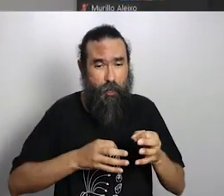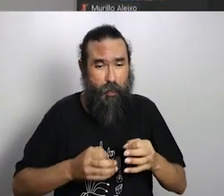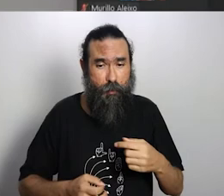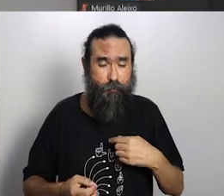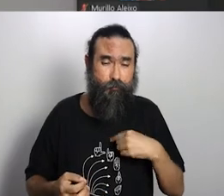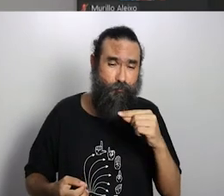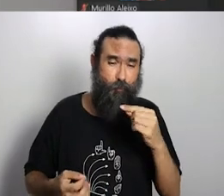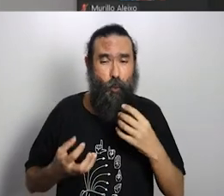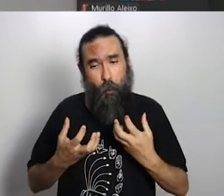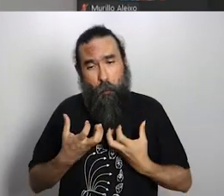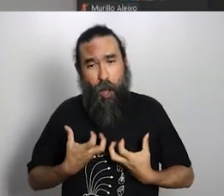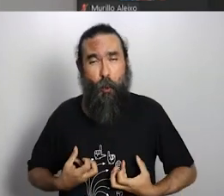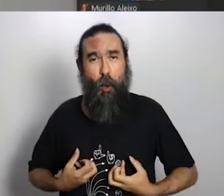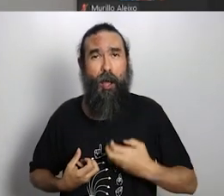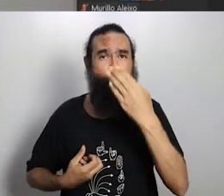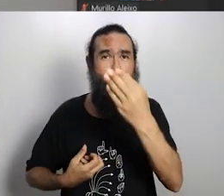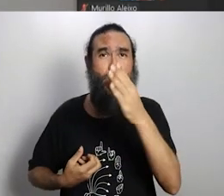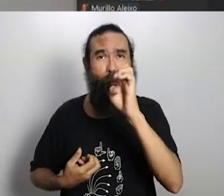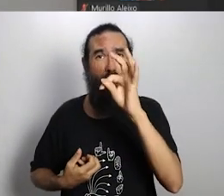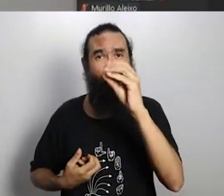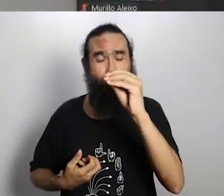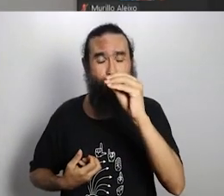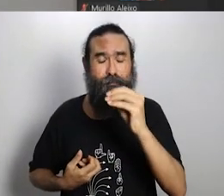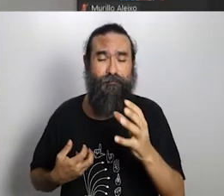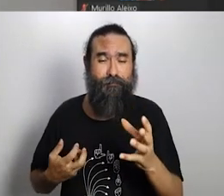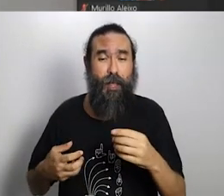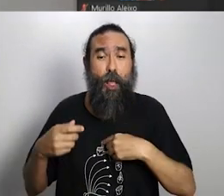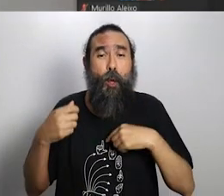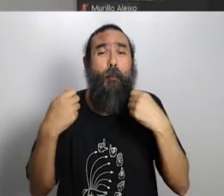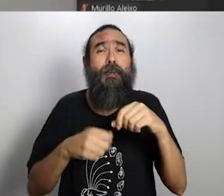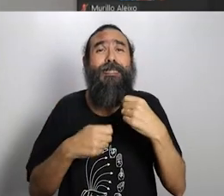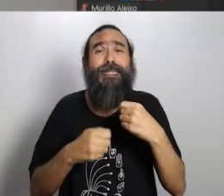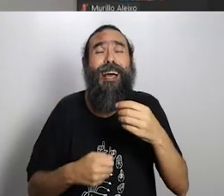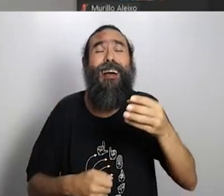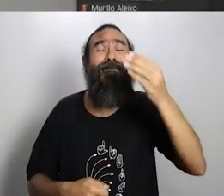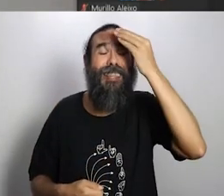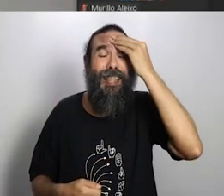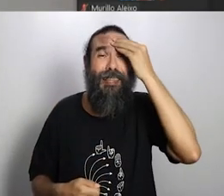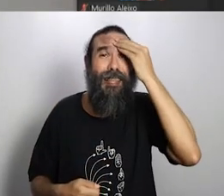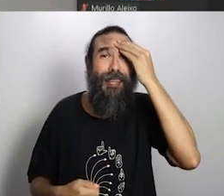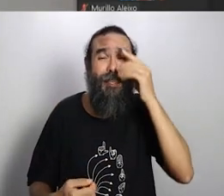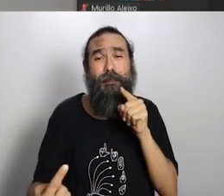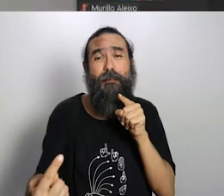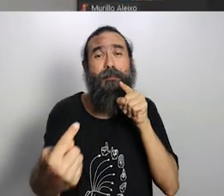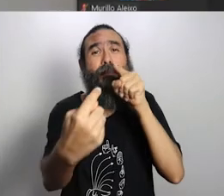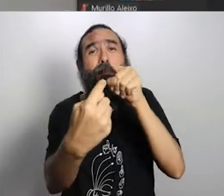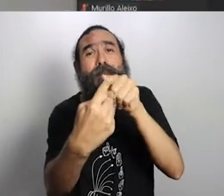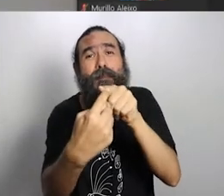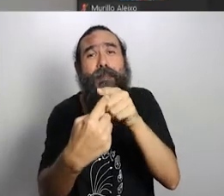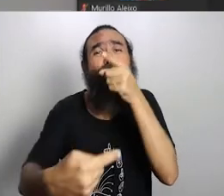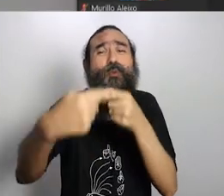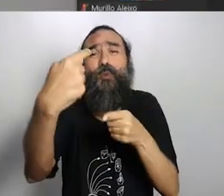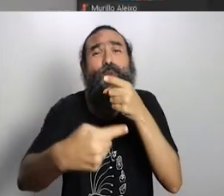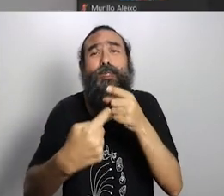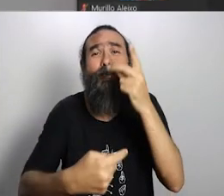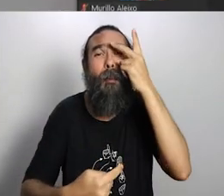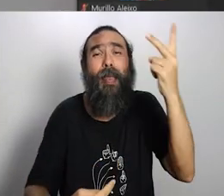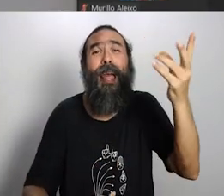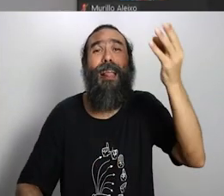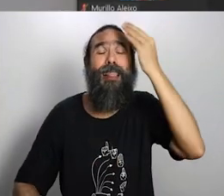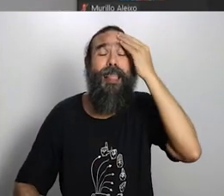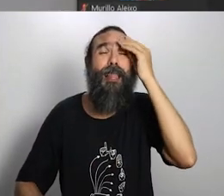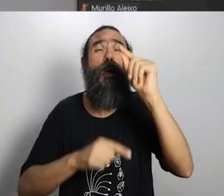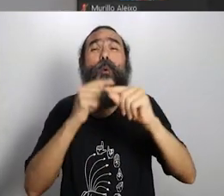tinha que entender o que ele estava falando. Até eu chegar a entender, demorou um pouco. Aí vai da